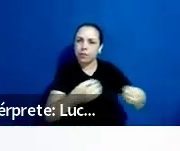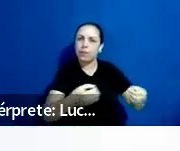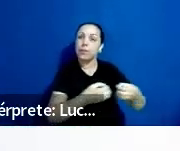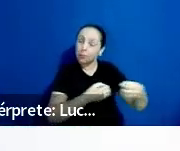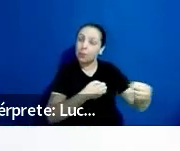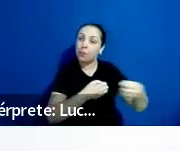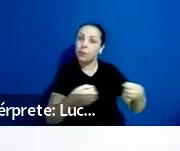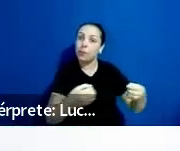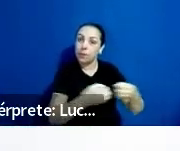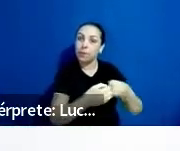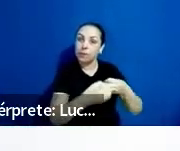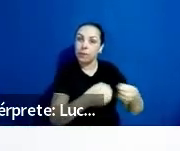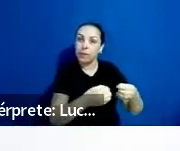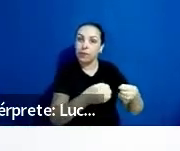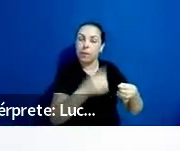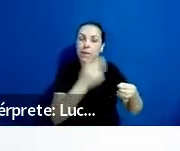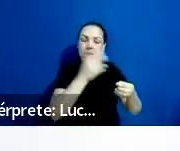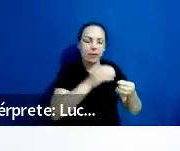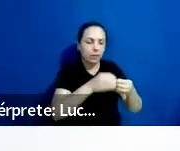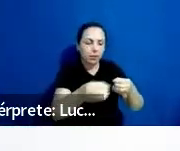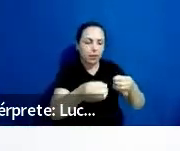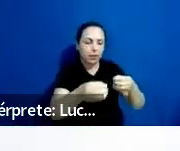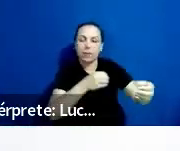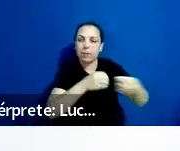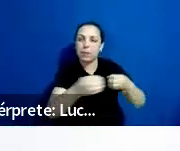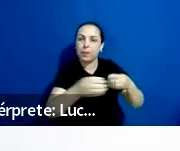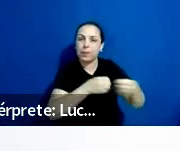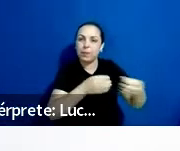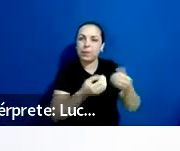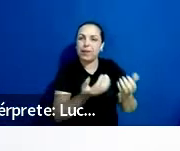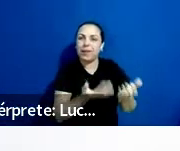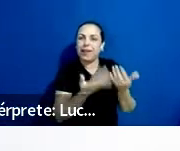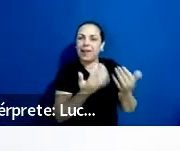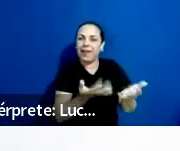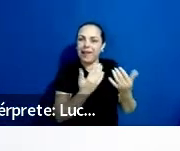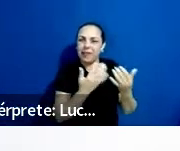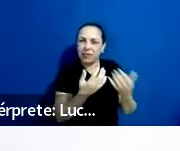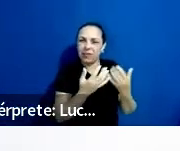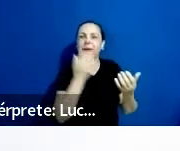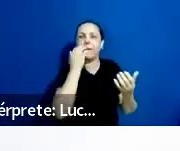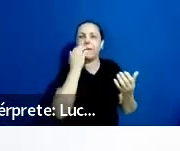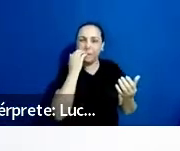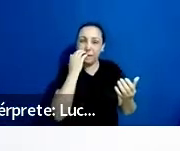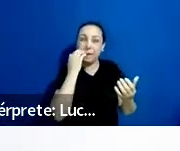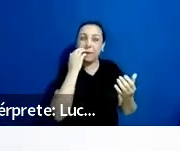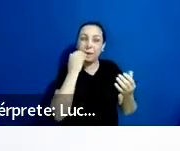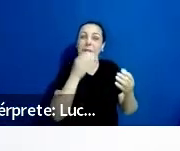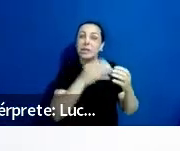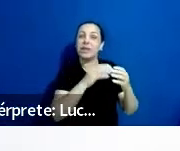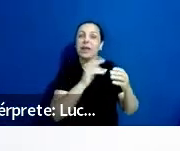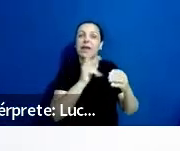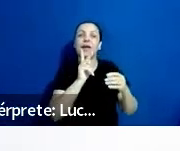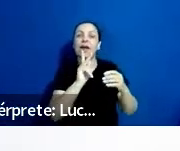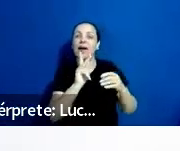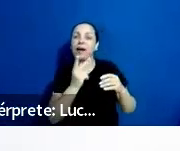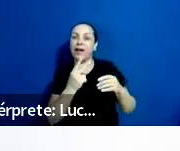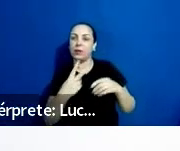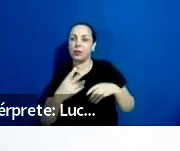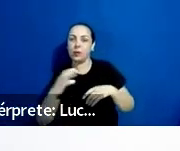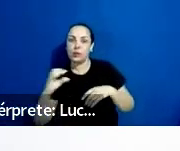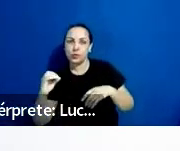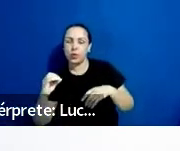hidroxila, eles vão reagir com os minerais na água, formando hidróxidos alcalinos. Quando o